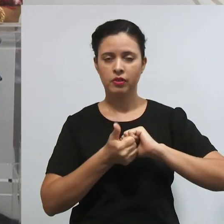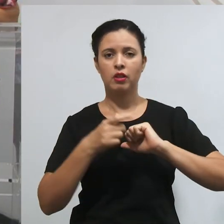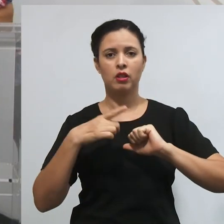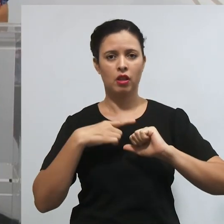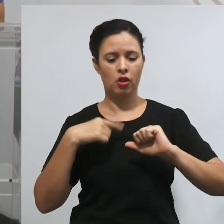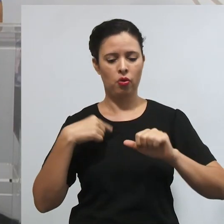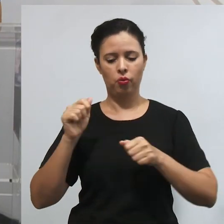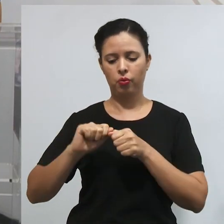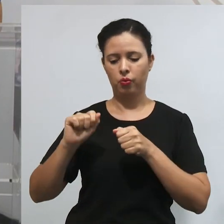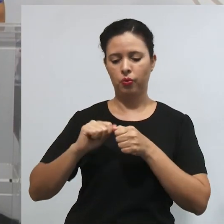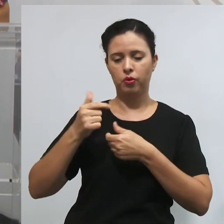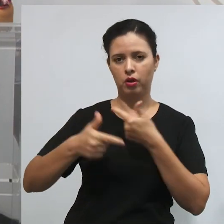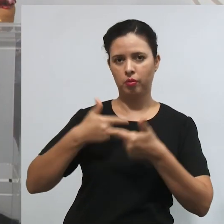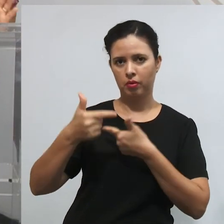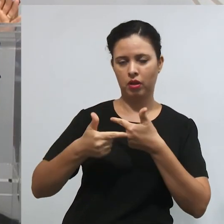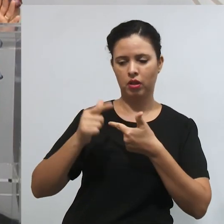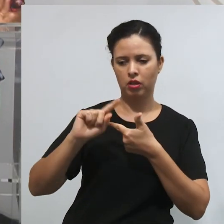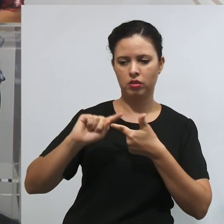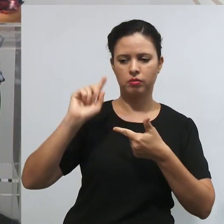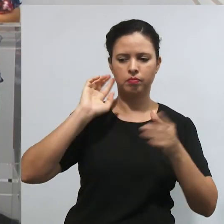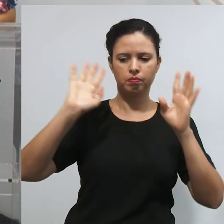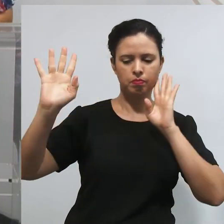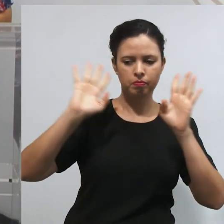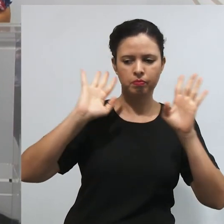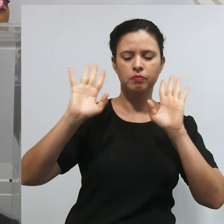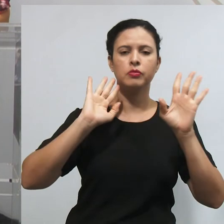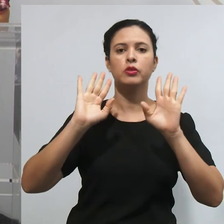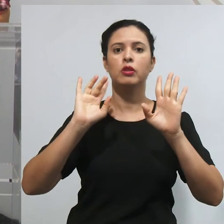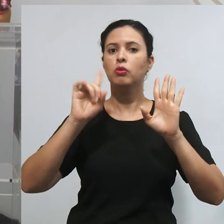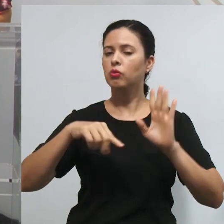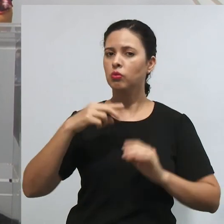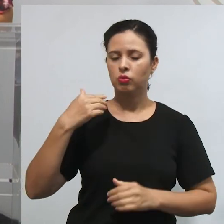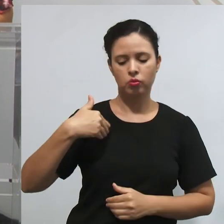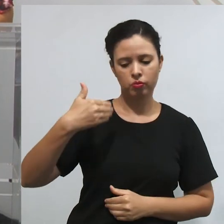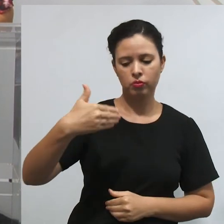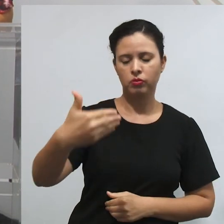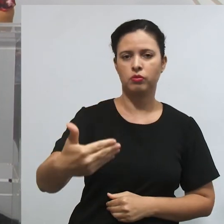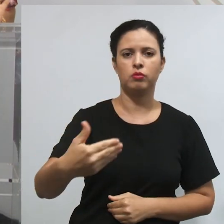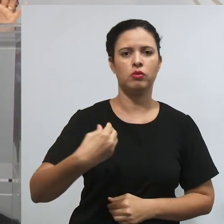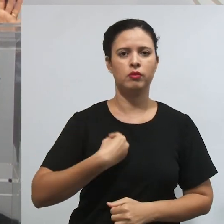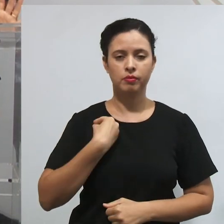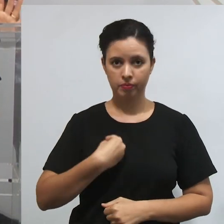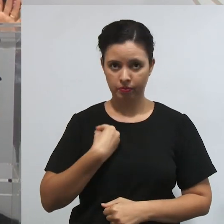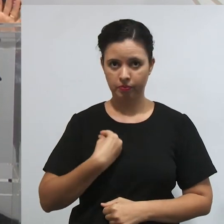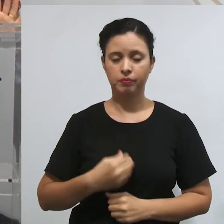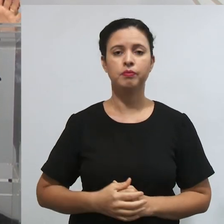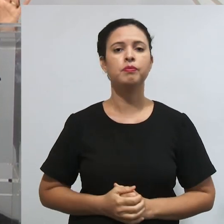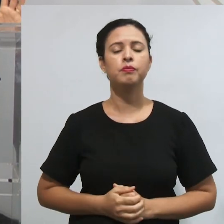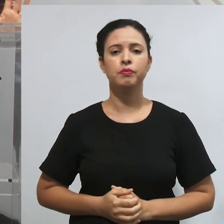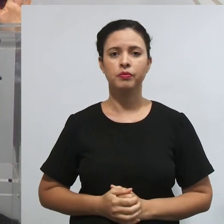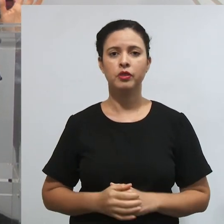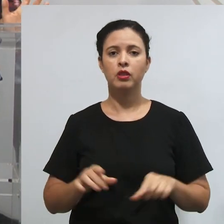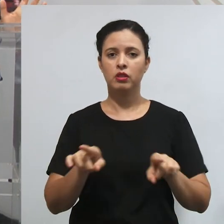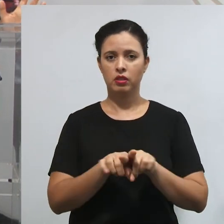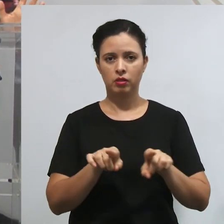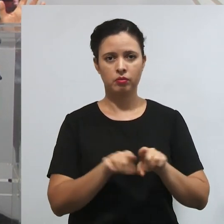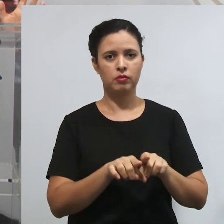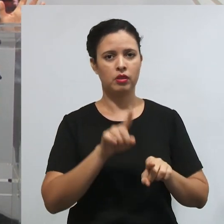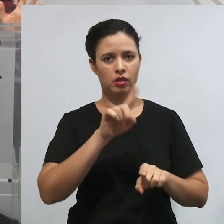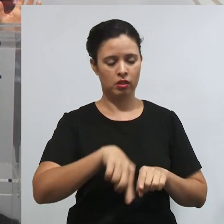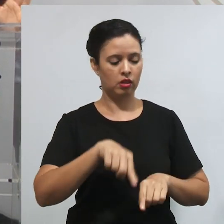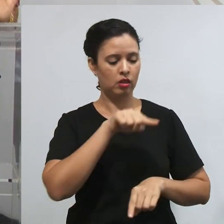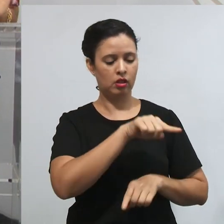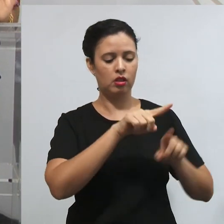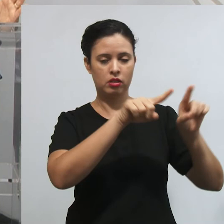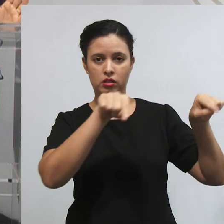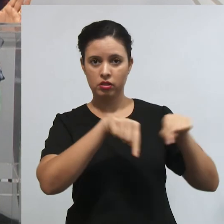ação, reflexão, ação, reflexão, para tudo na vida. Não é diferente também no exercício da nossa prática